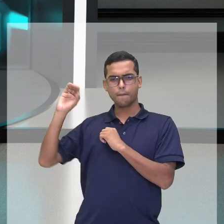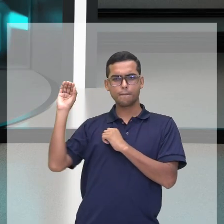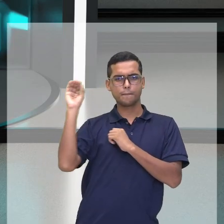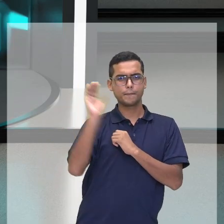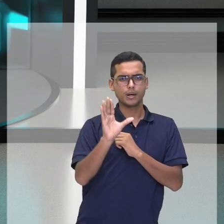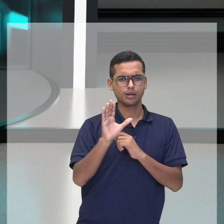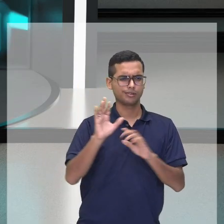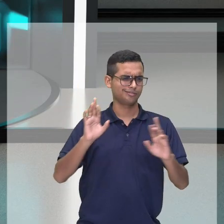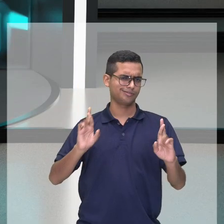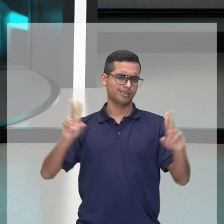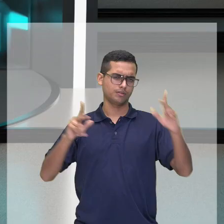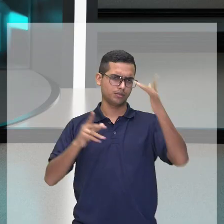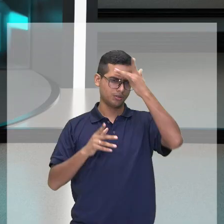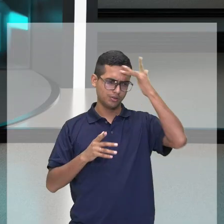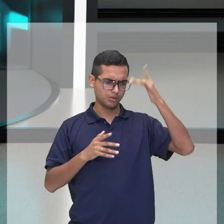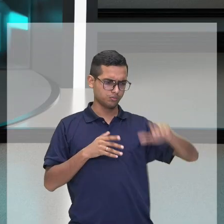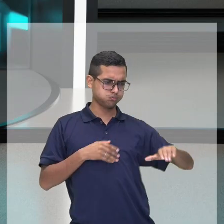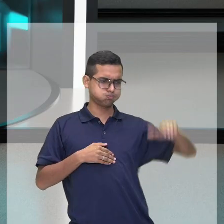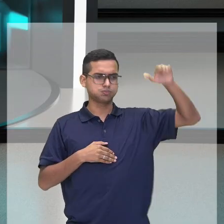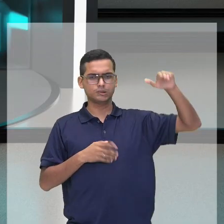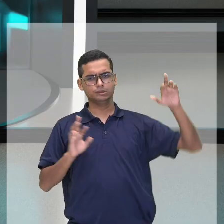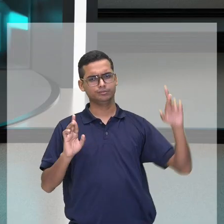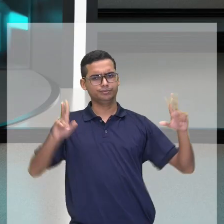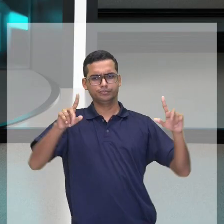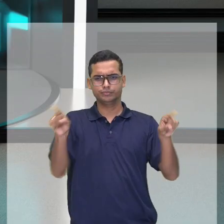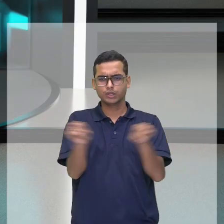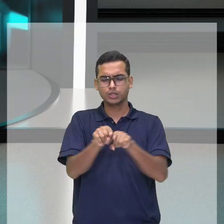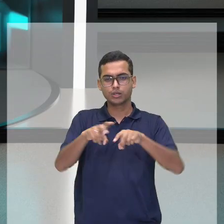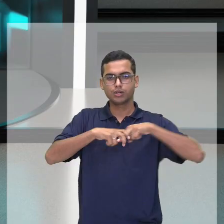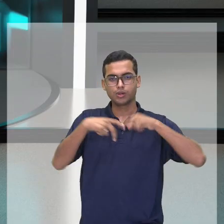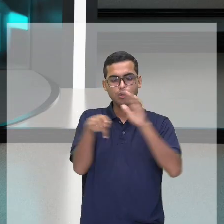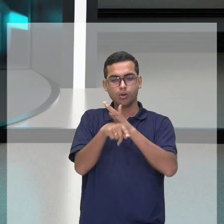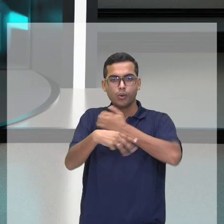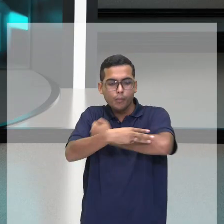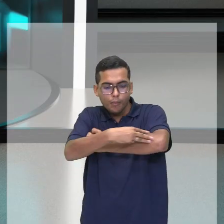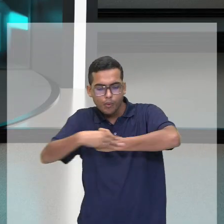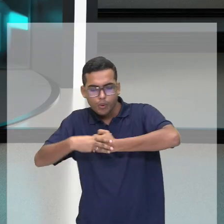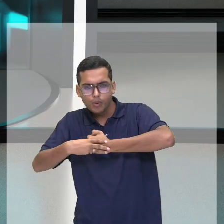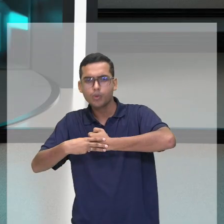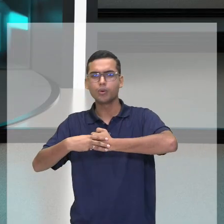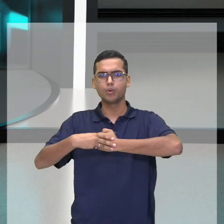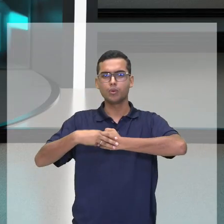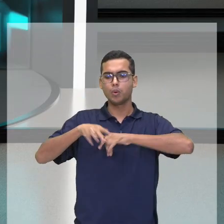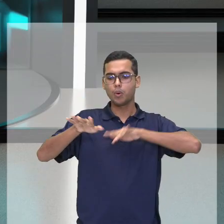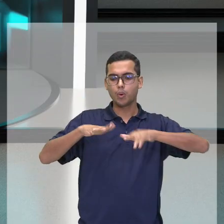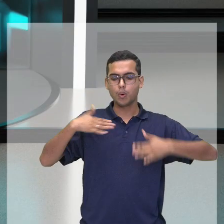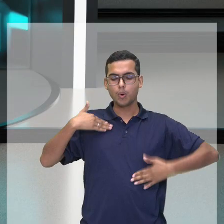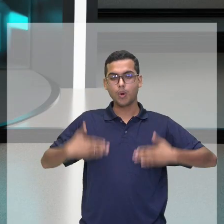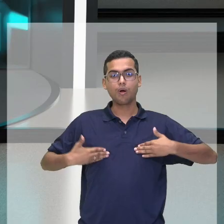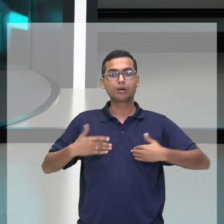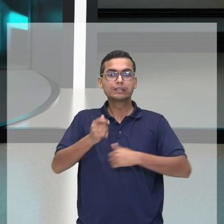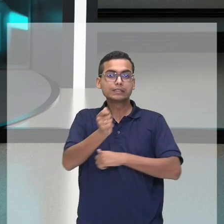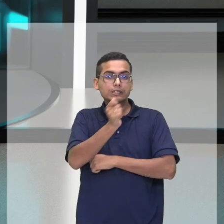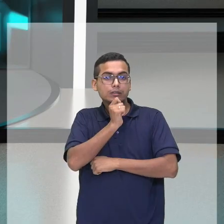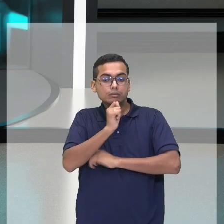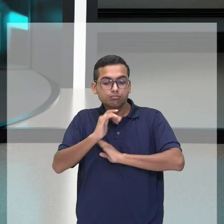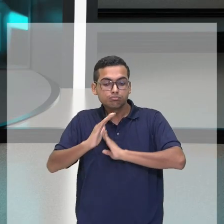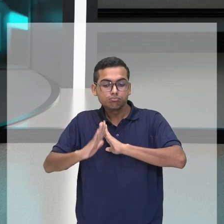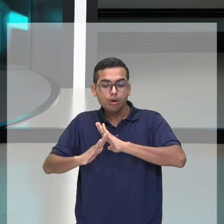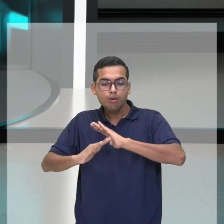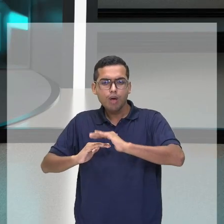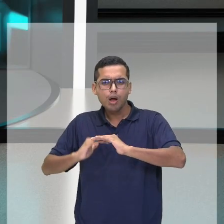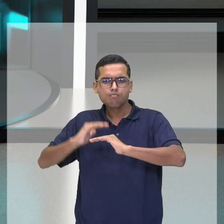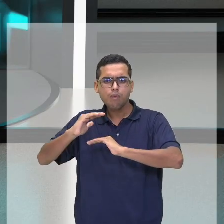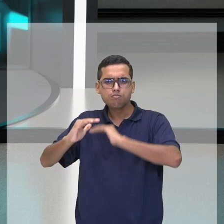totalmente diferente, porque a coordenação motora grossa dessa criança está ainda se desenvolvendo. Então você vai perceber assim